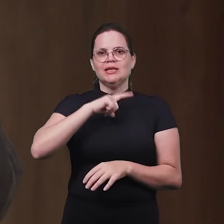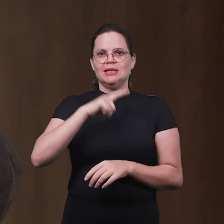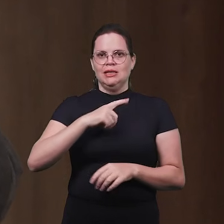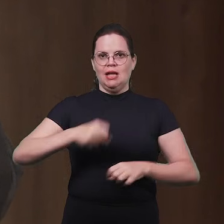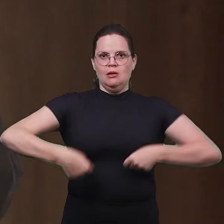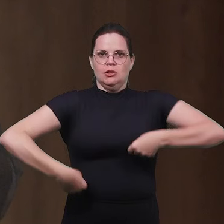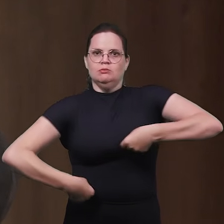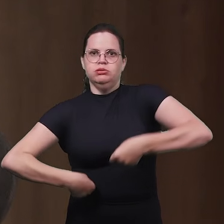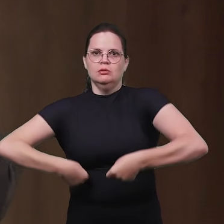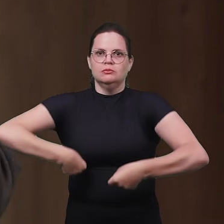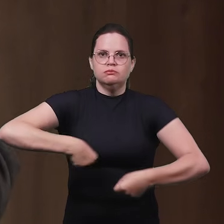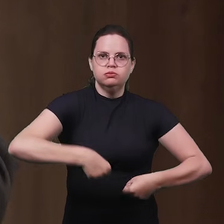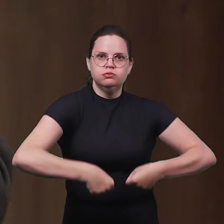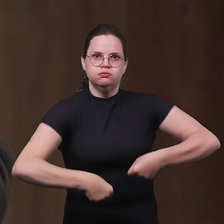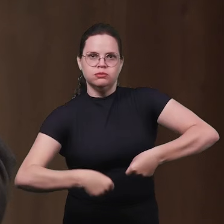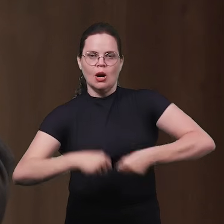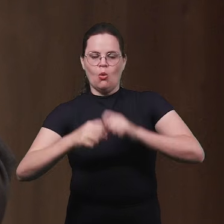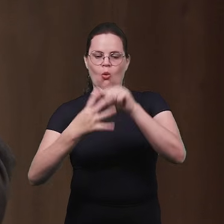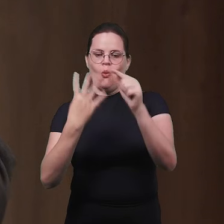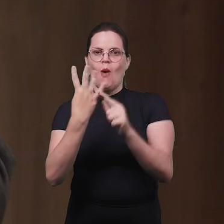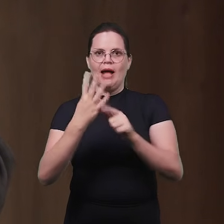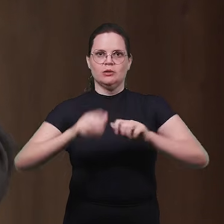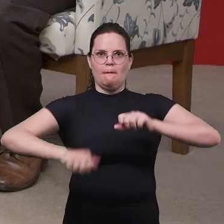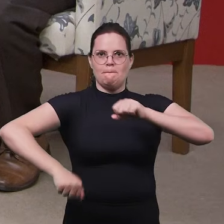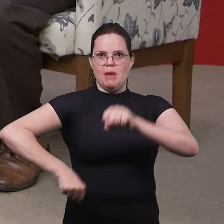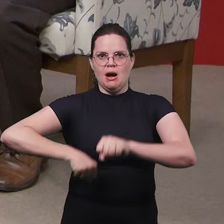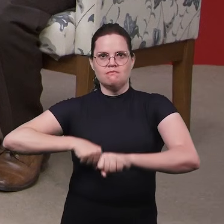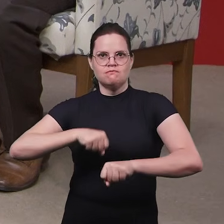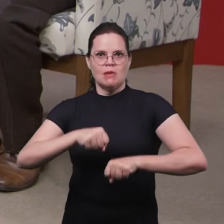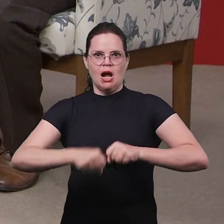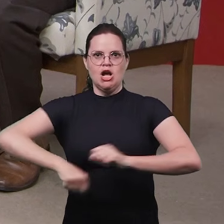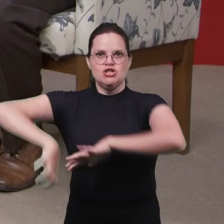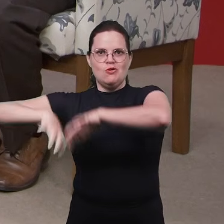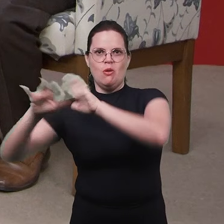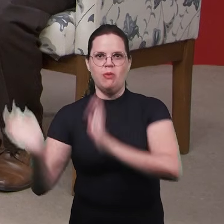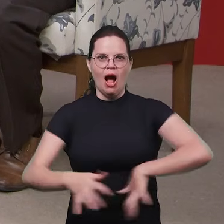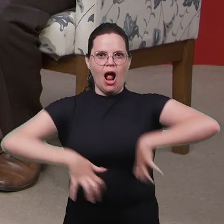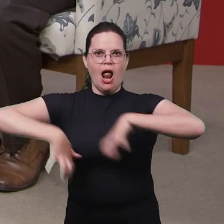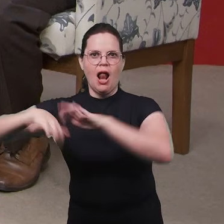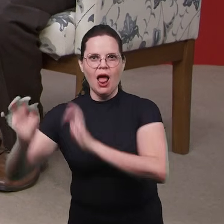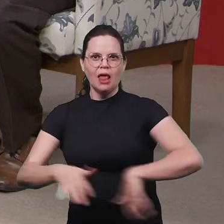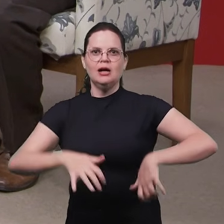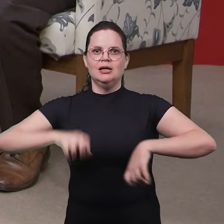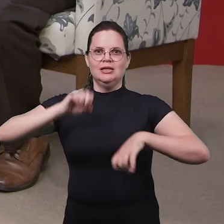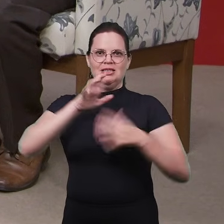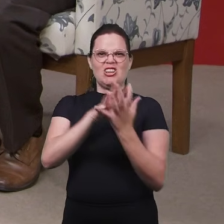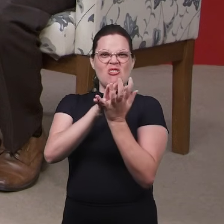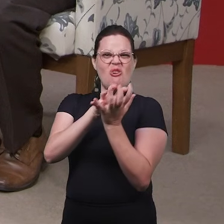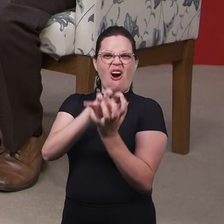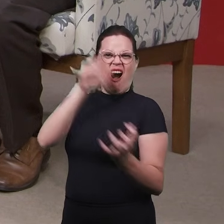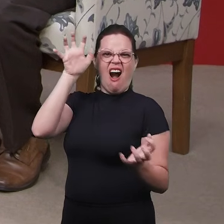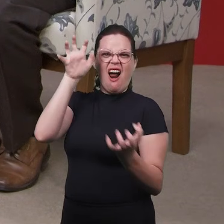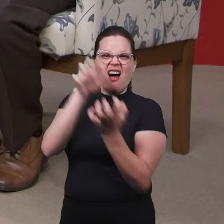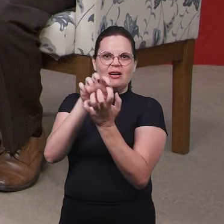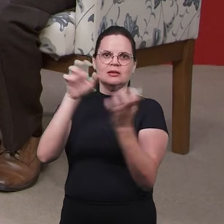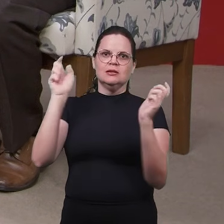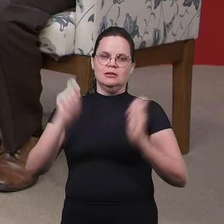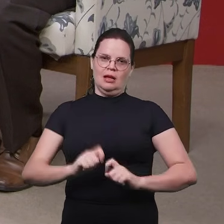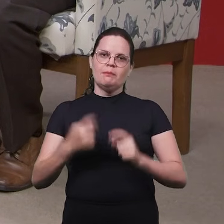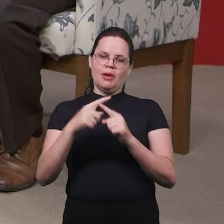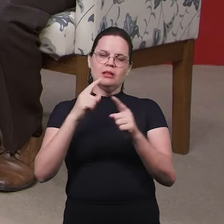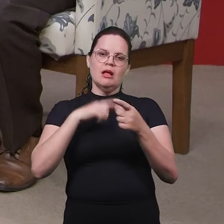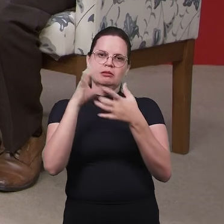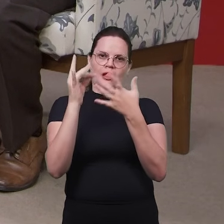animal quadrúpede feroz. Pronto. Ele vai ter significado, porque ele vem cheio de detalhes que